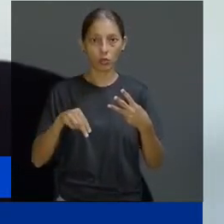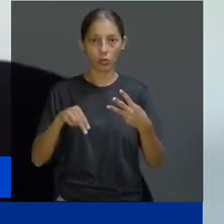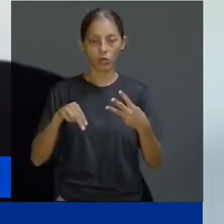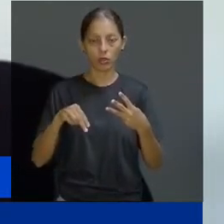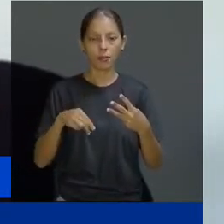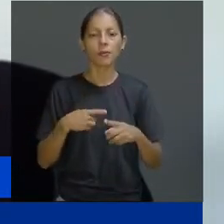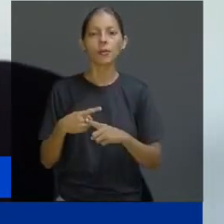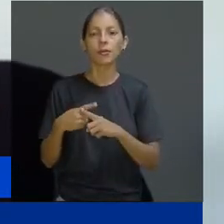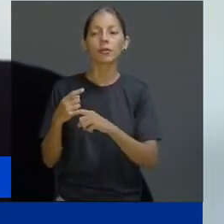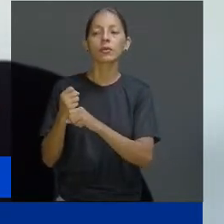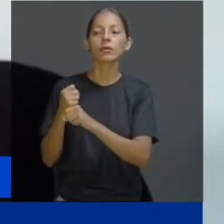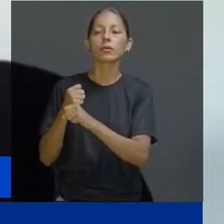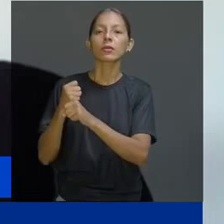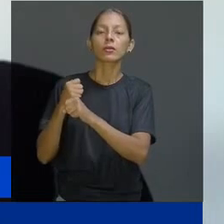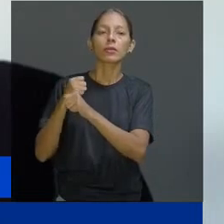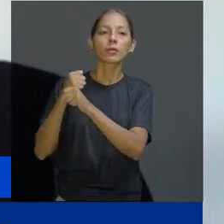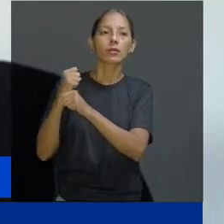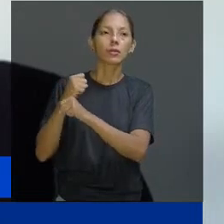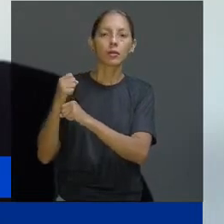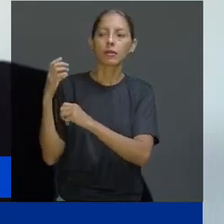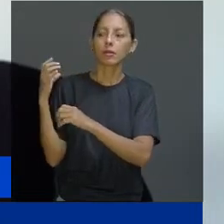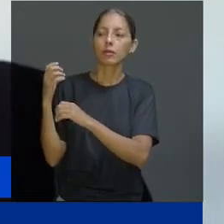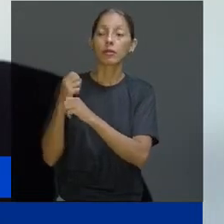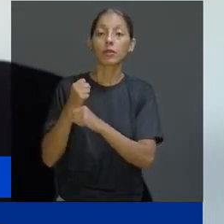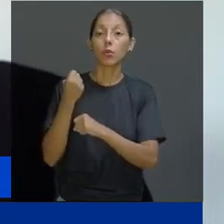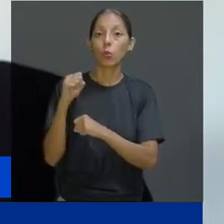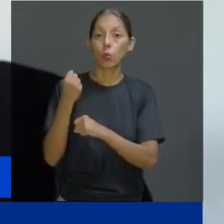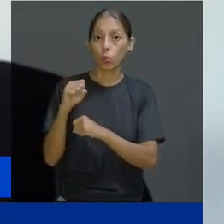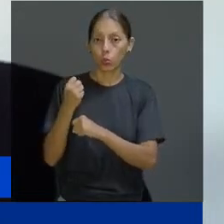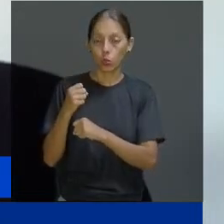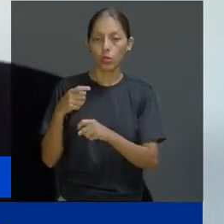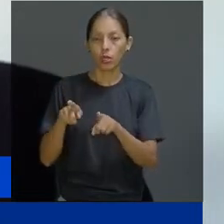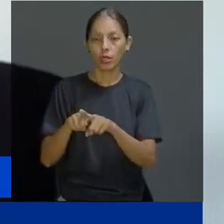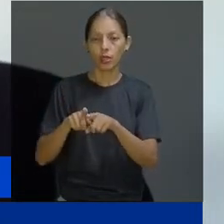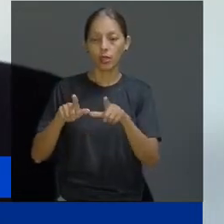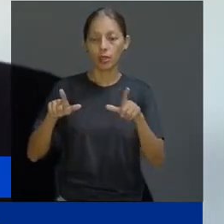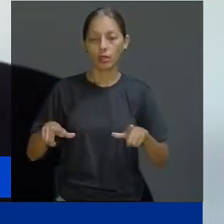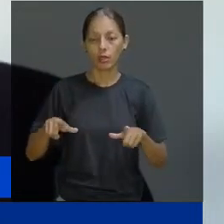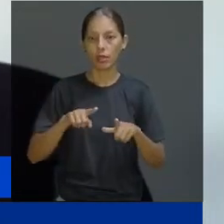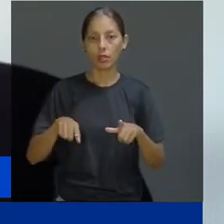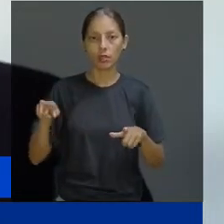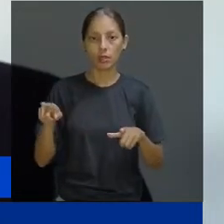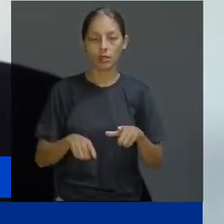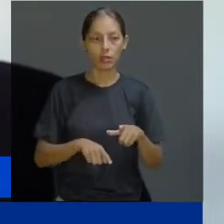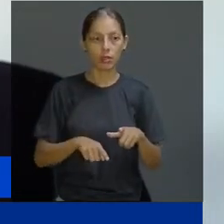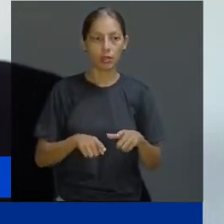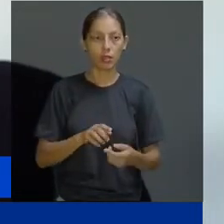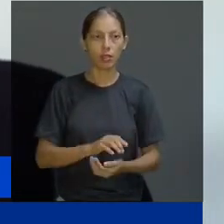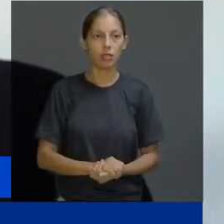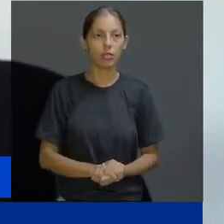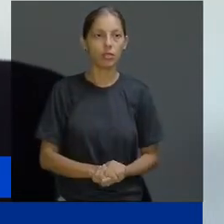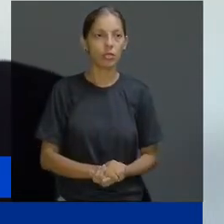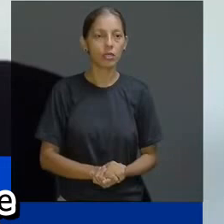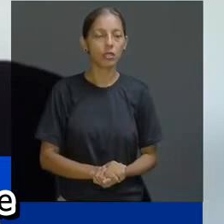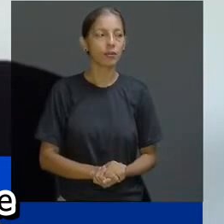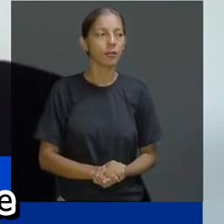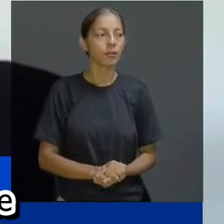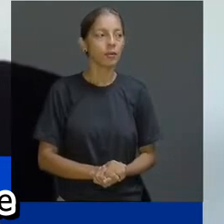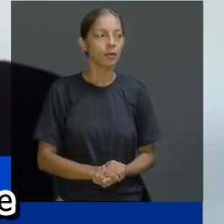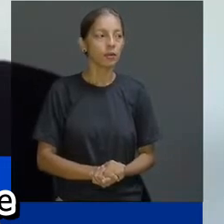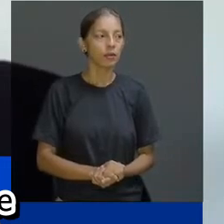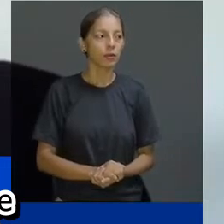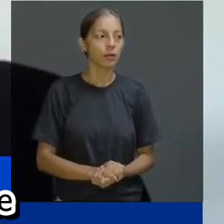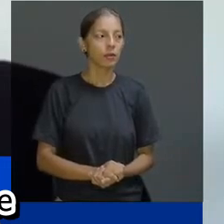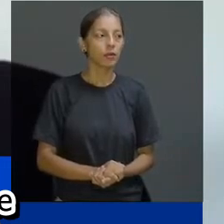abuso de poder econômico. Ademais, cassou-se o diploma da embargante. Nas